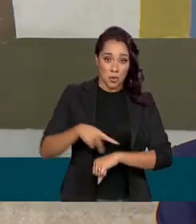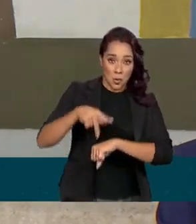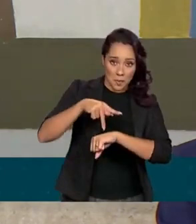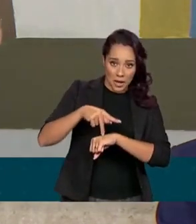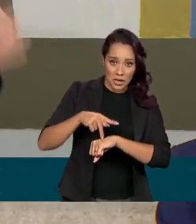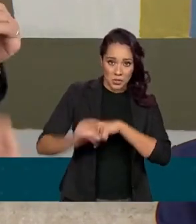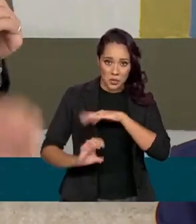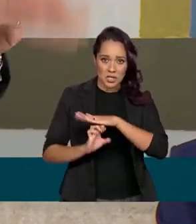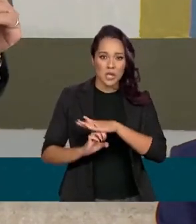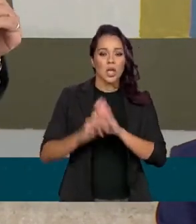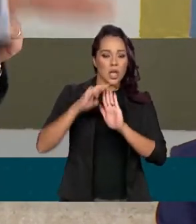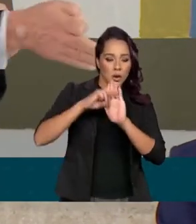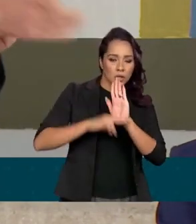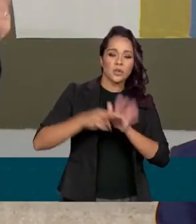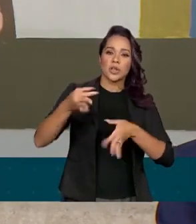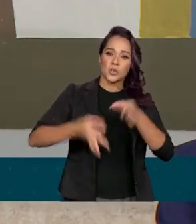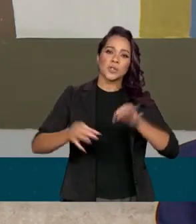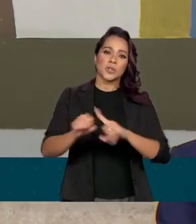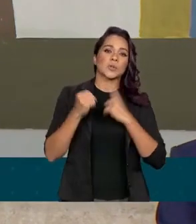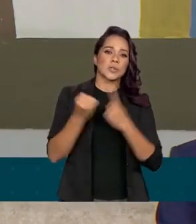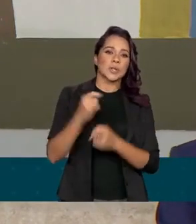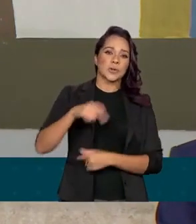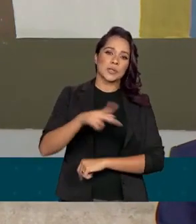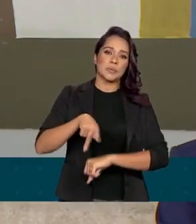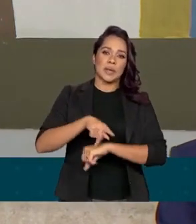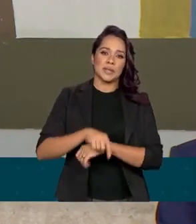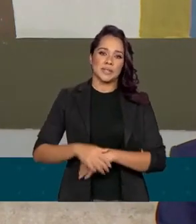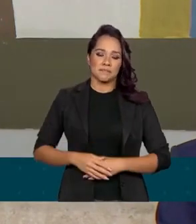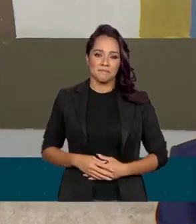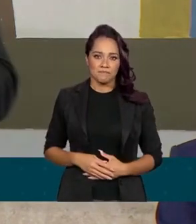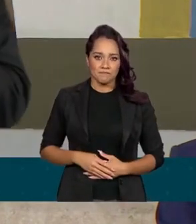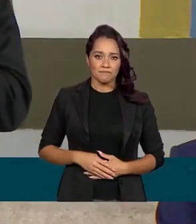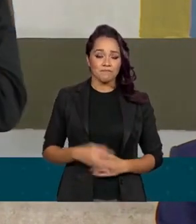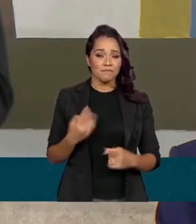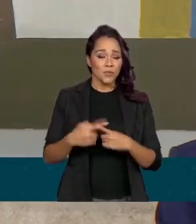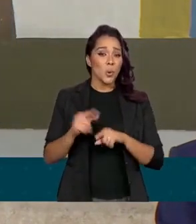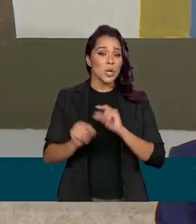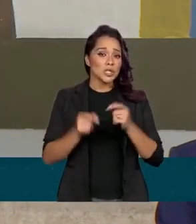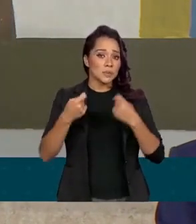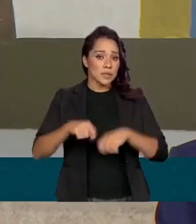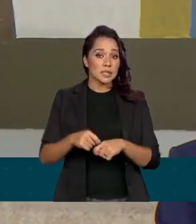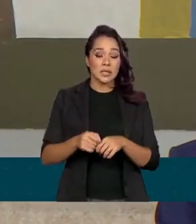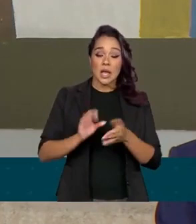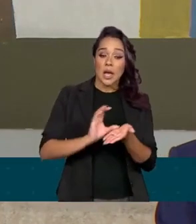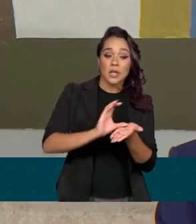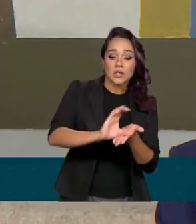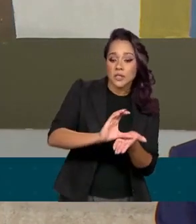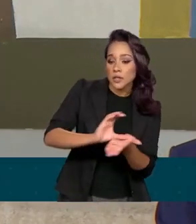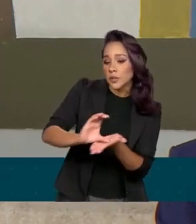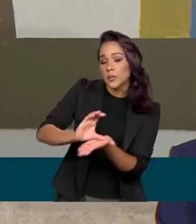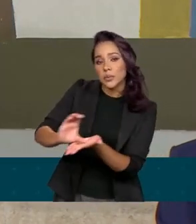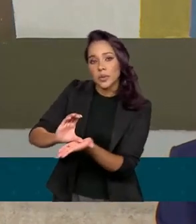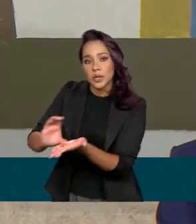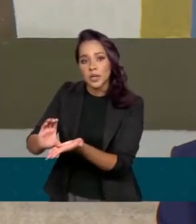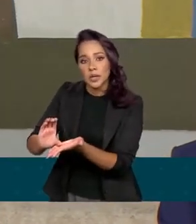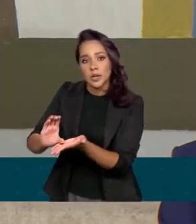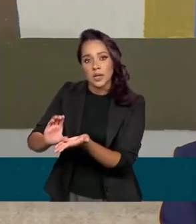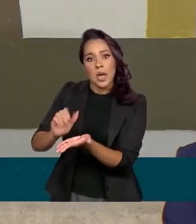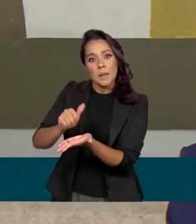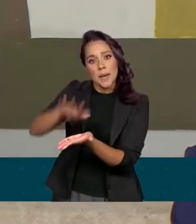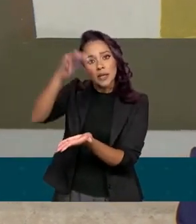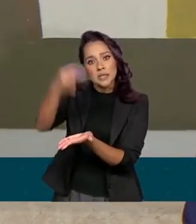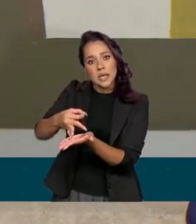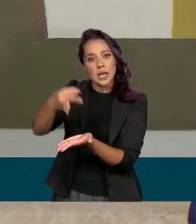Estado pode ser o regulador da justiça social nesse país. O que é preciso é a gente distribuir os recursos da forma